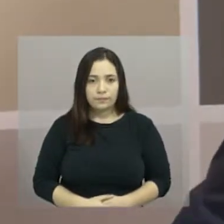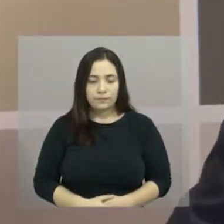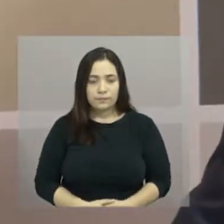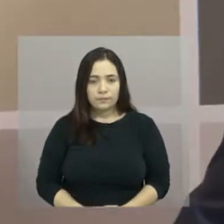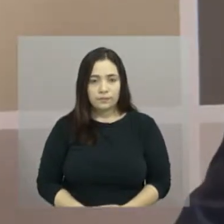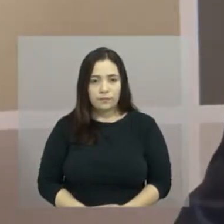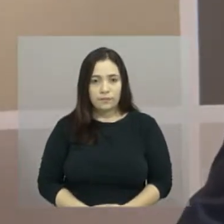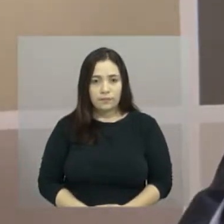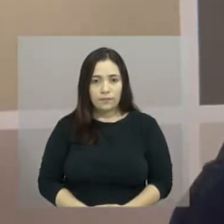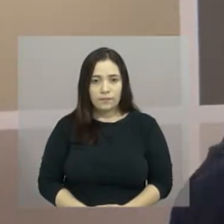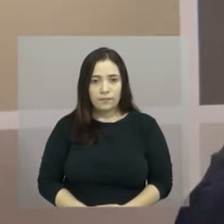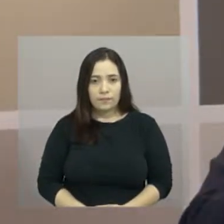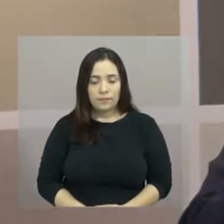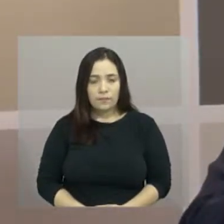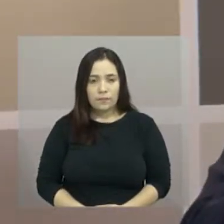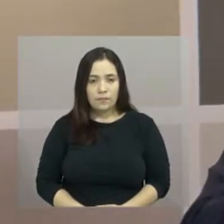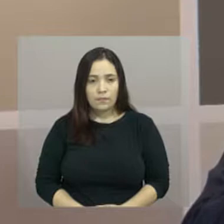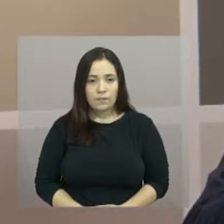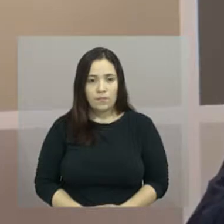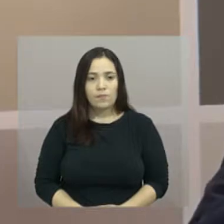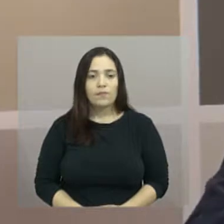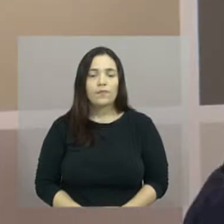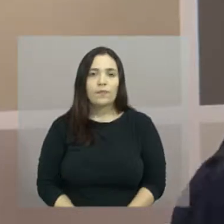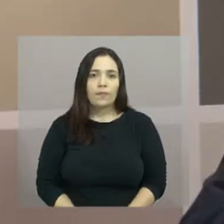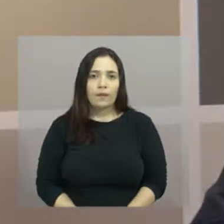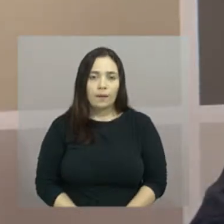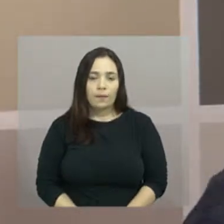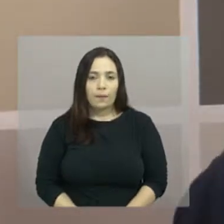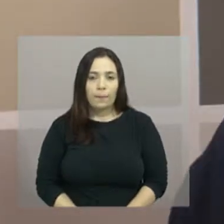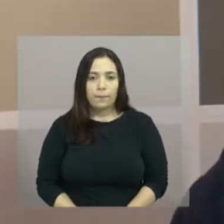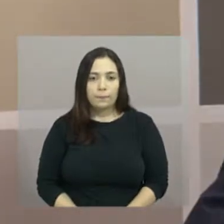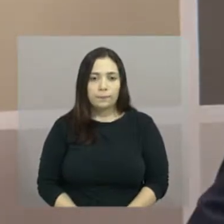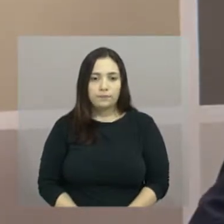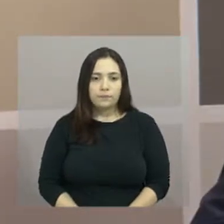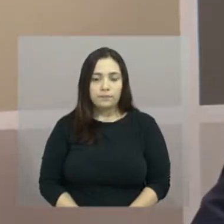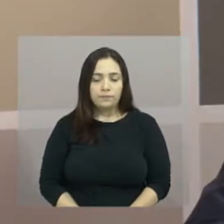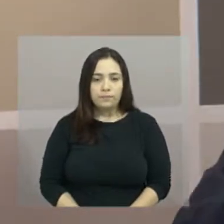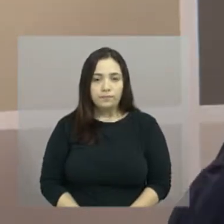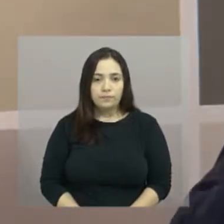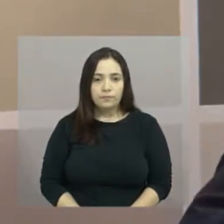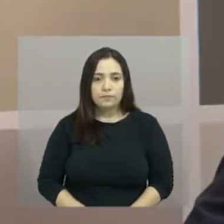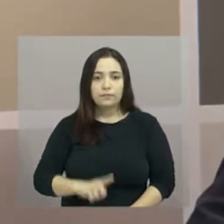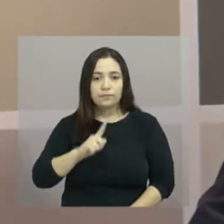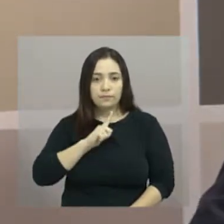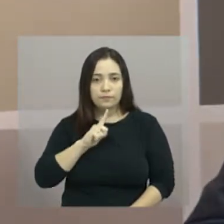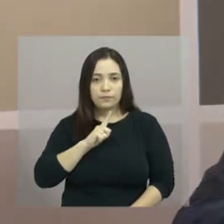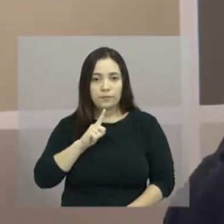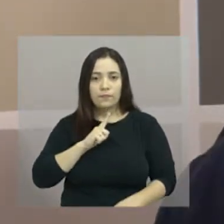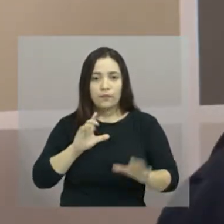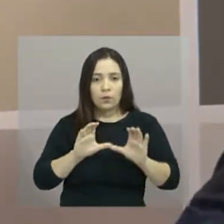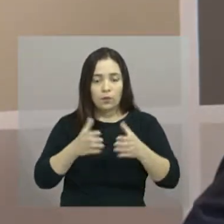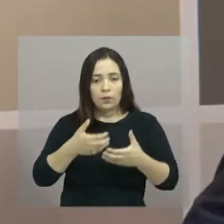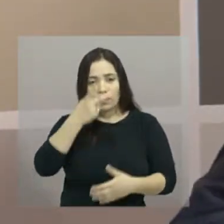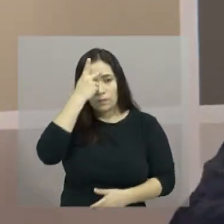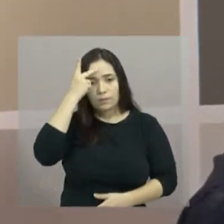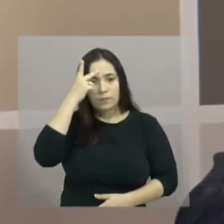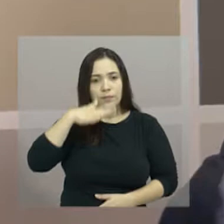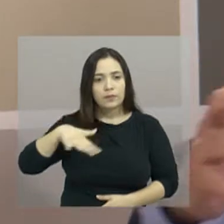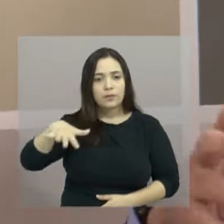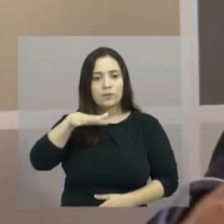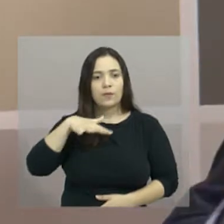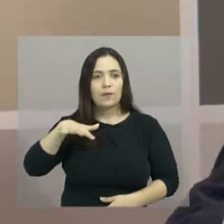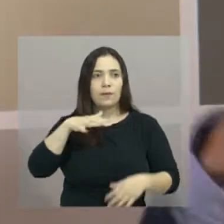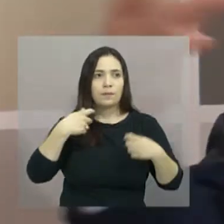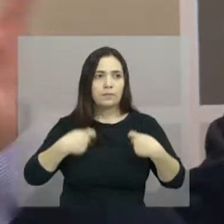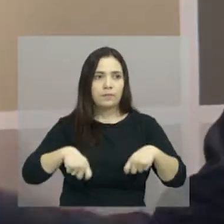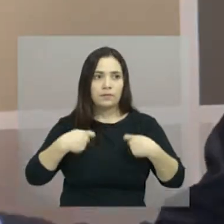dentro das casas, das nossas casas. A população tem que se ater a isso também, tem que ajudar a todo o